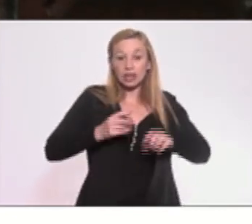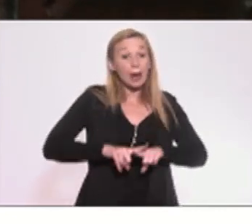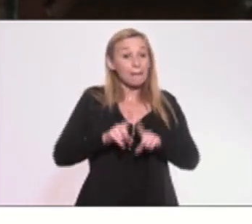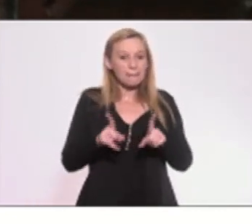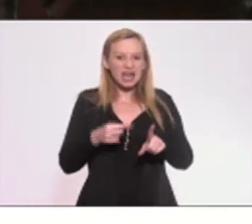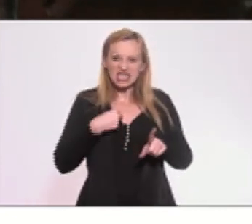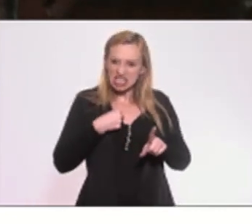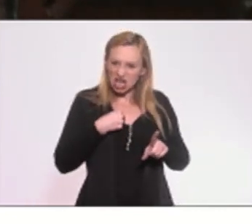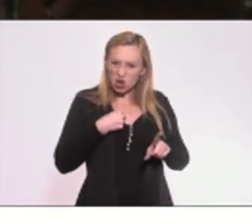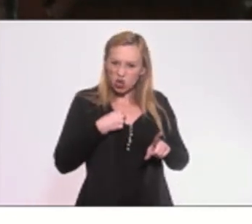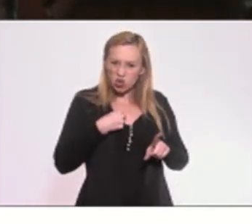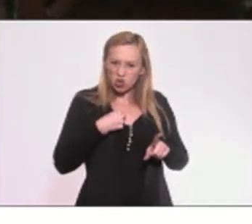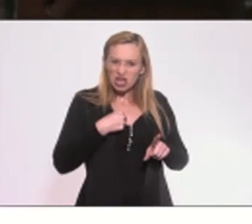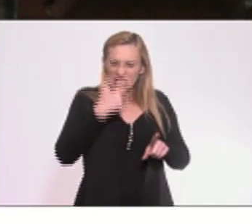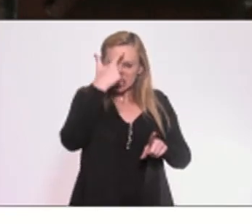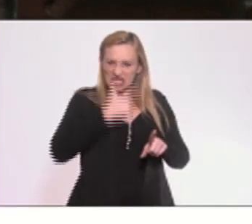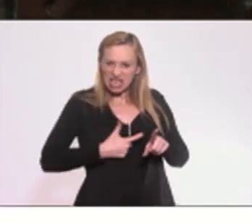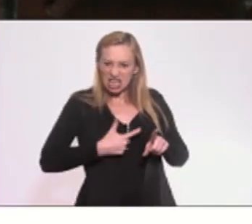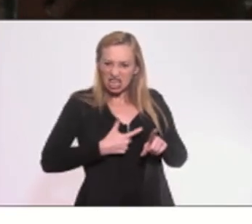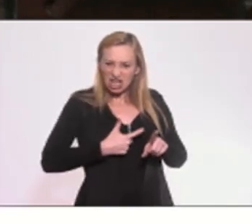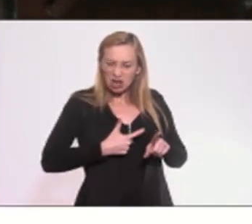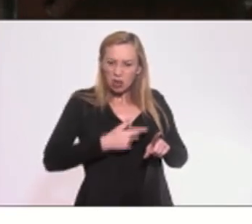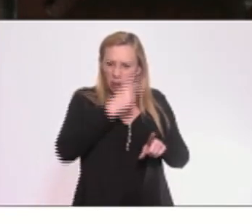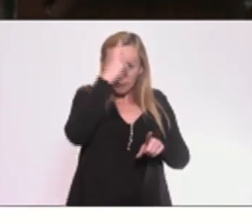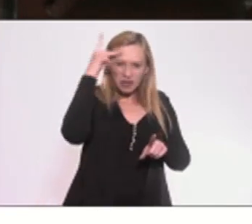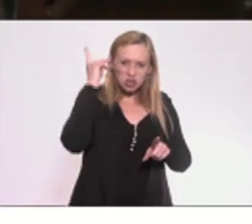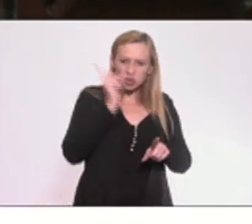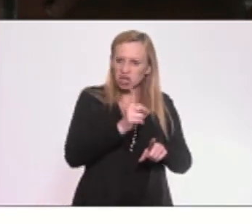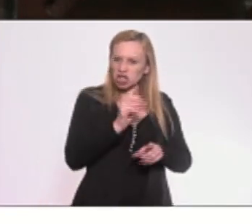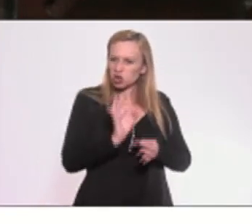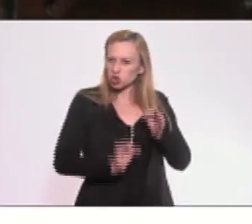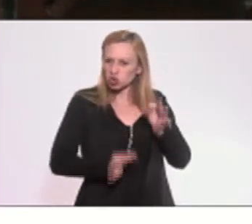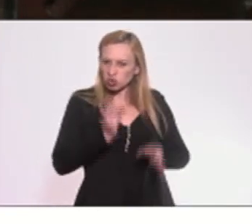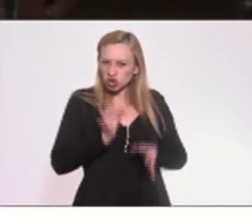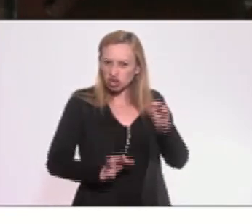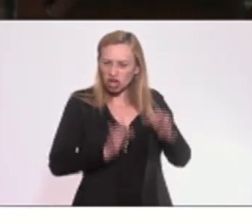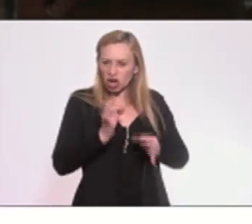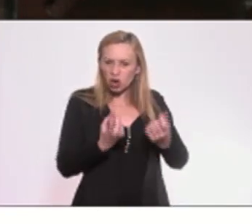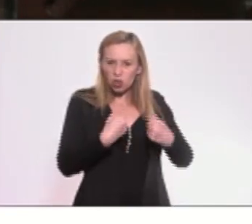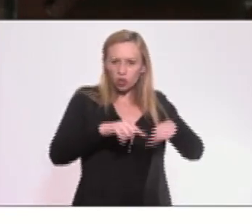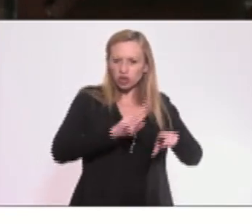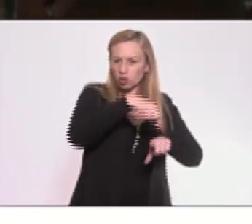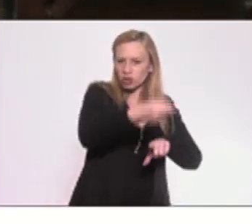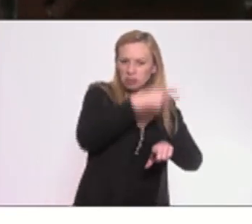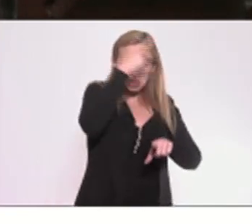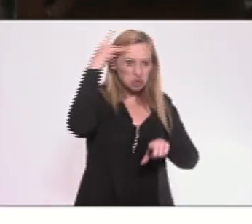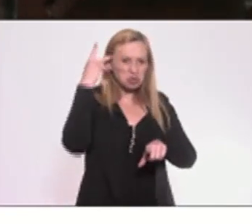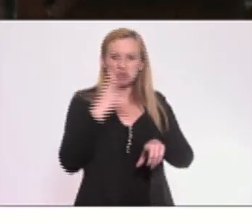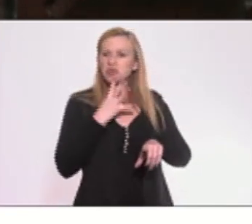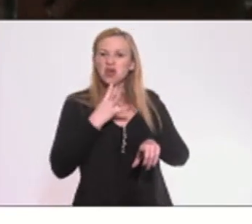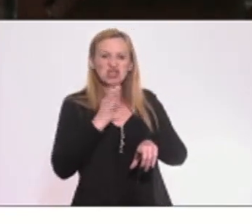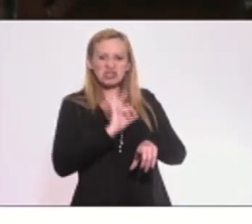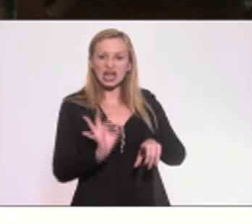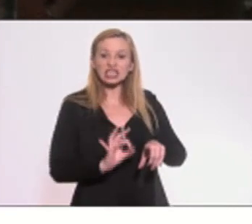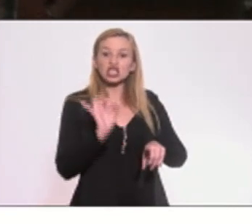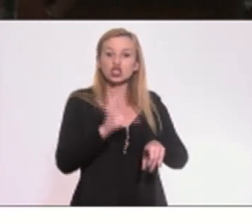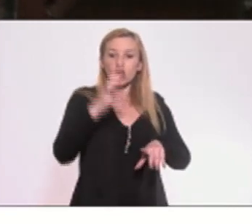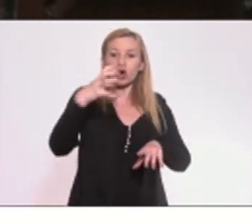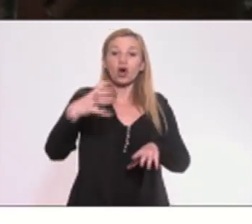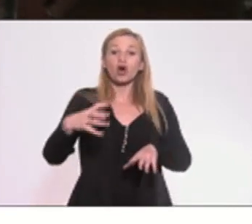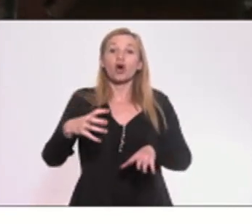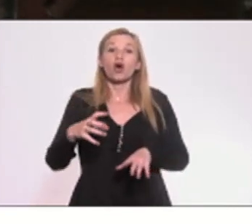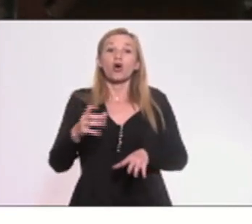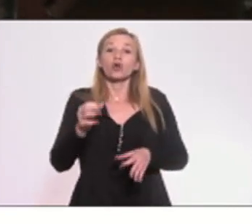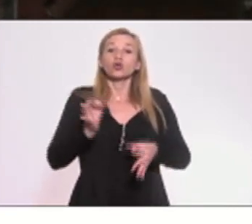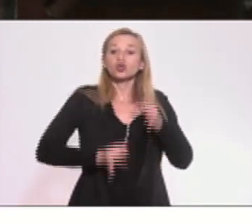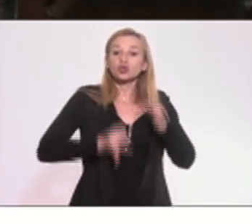de valor e condenação de mérito quando esse papel cabe única e exclusivamente ao Poder Judiciário, não a